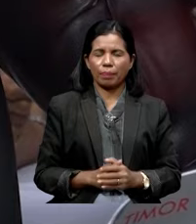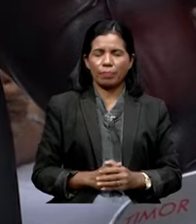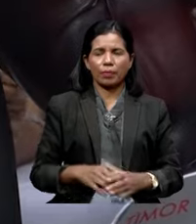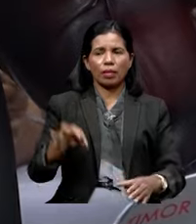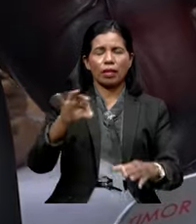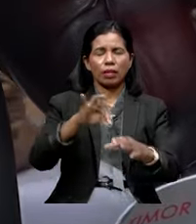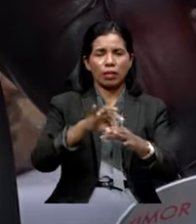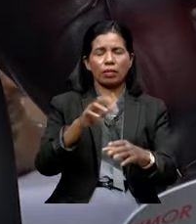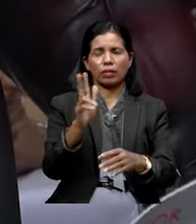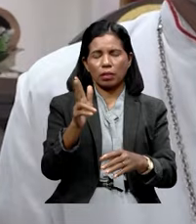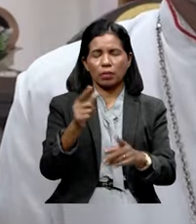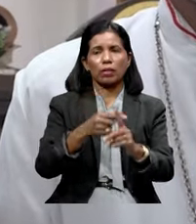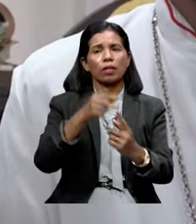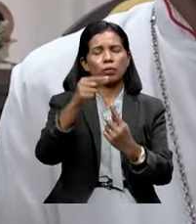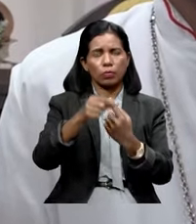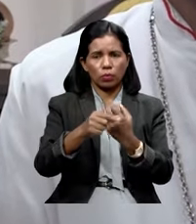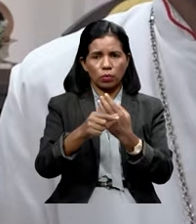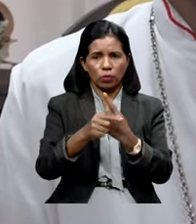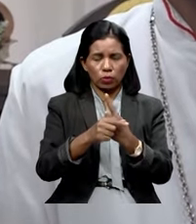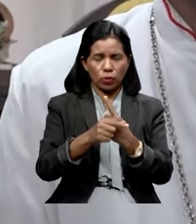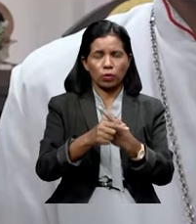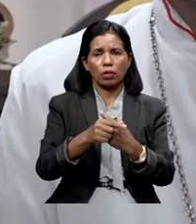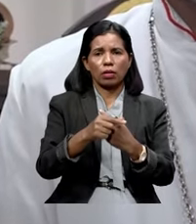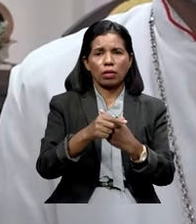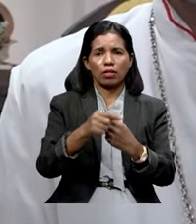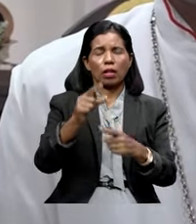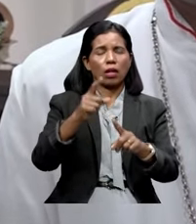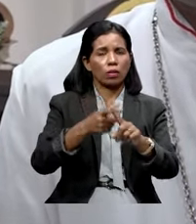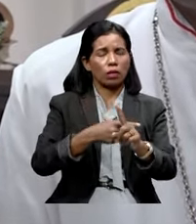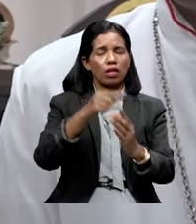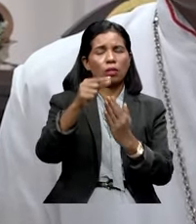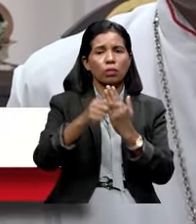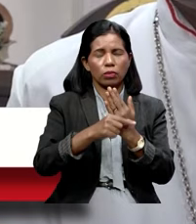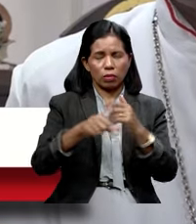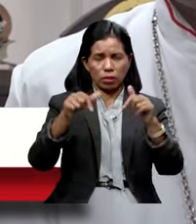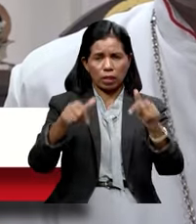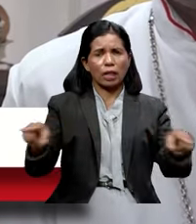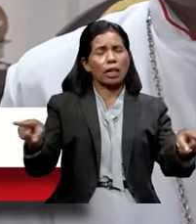popular, né, Hanesan? Aí, Kakulu Kirané vê